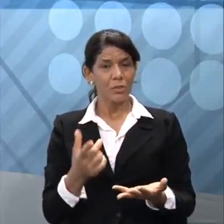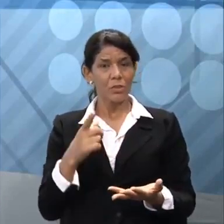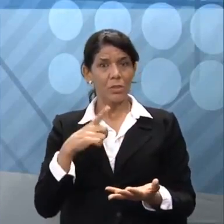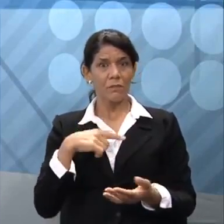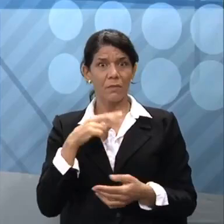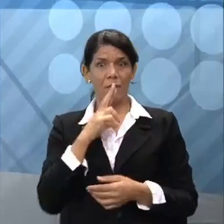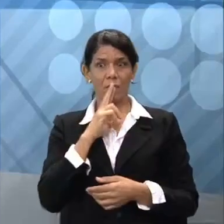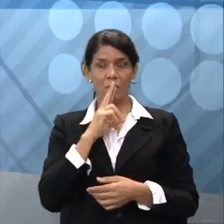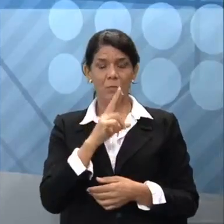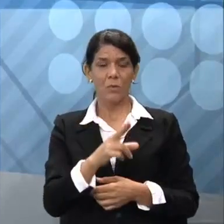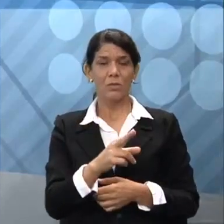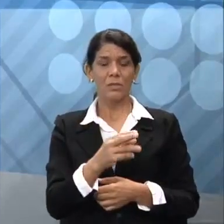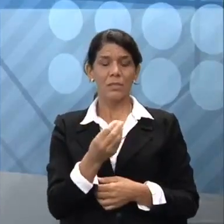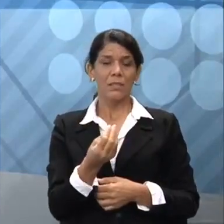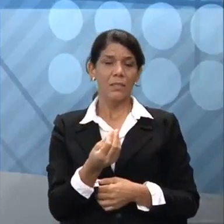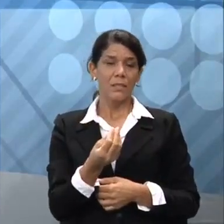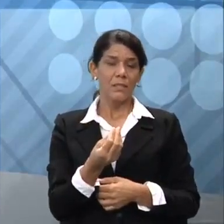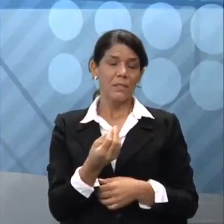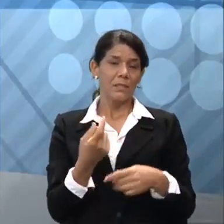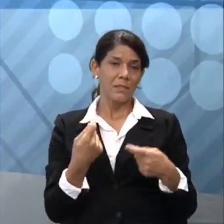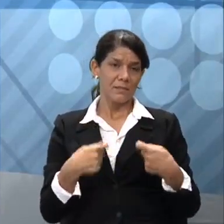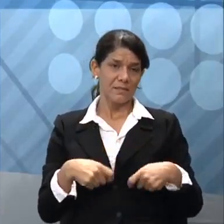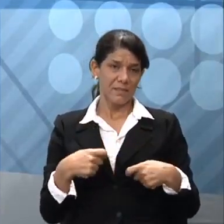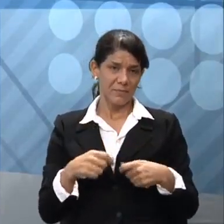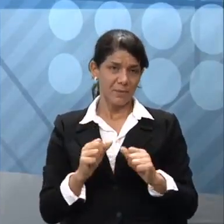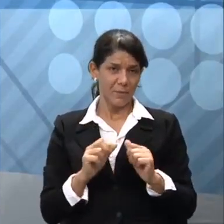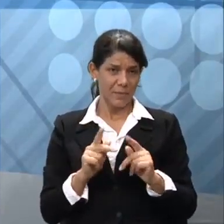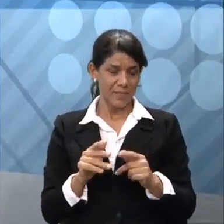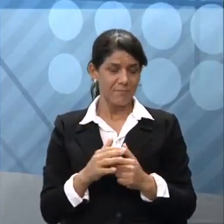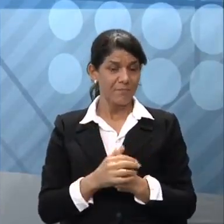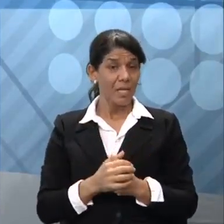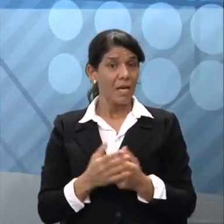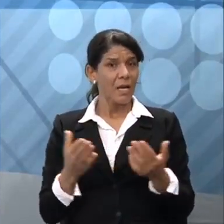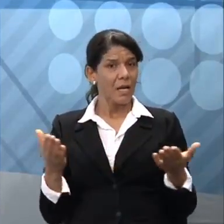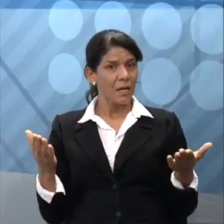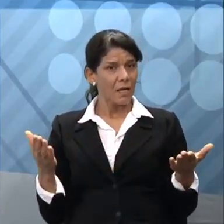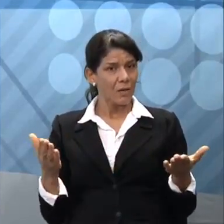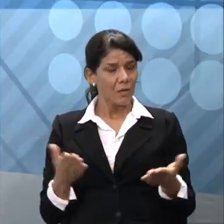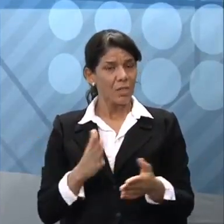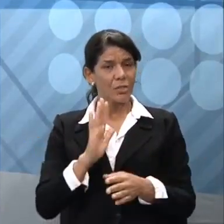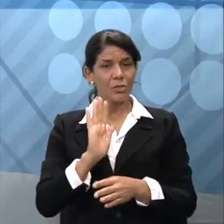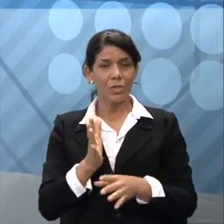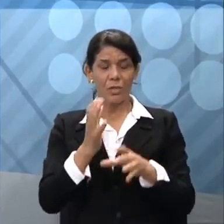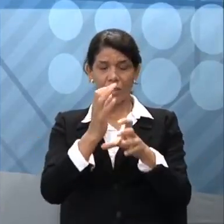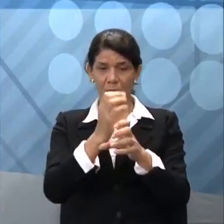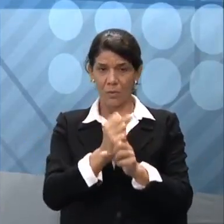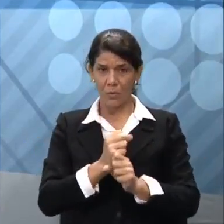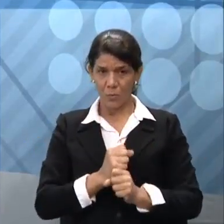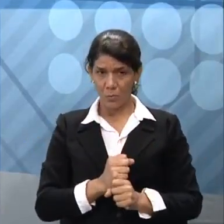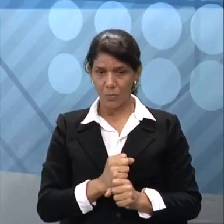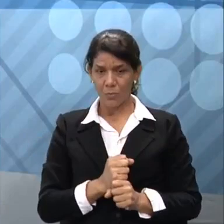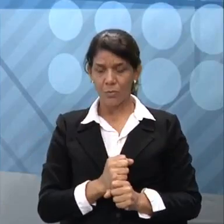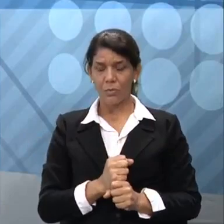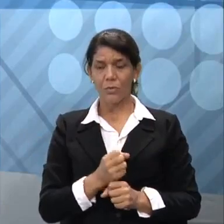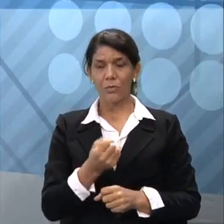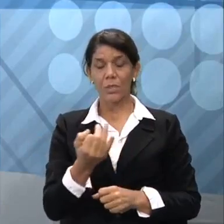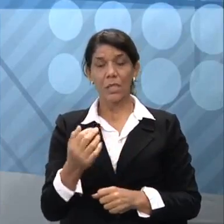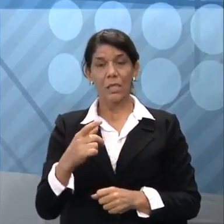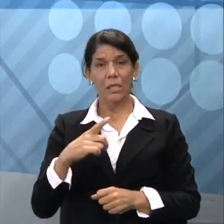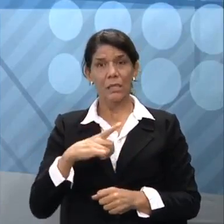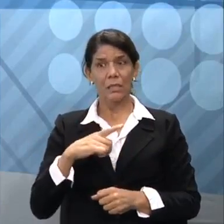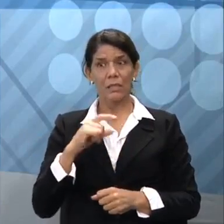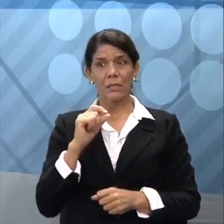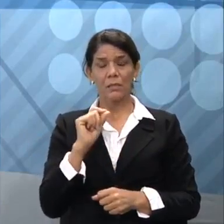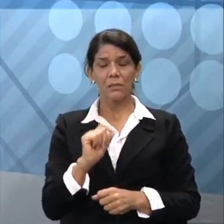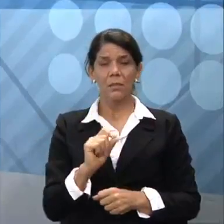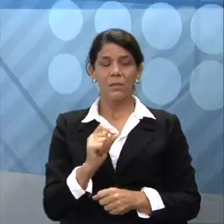o resultado necessário. Entretanto, agora nós já calculamos a concentração e temos em